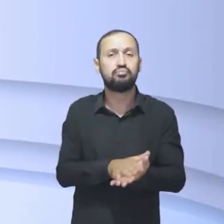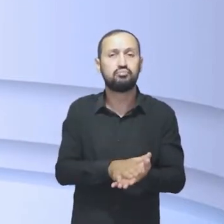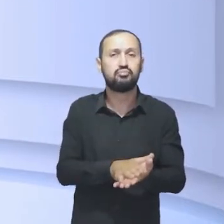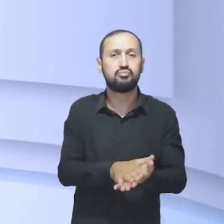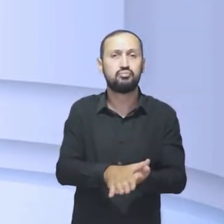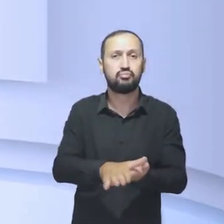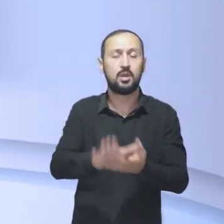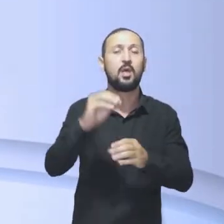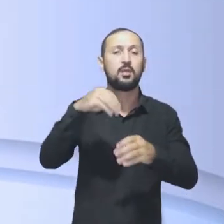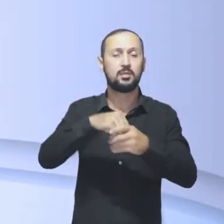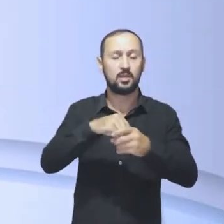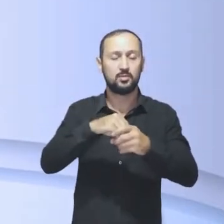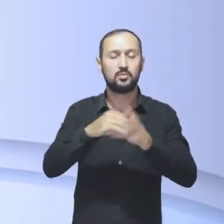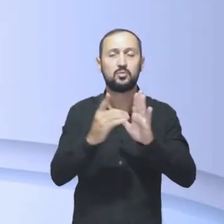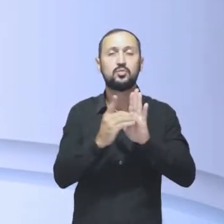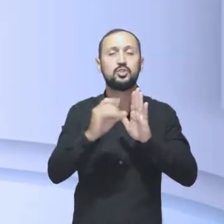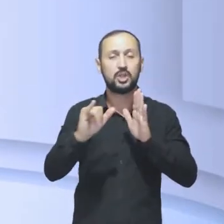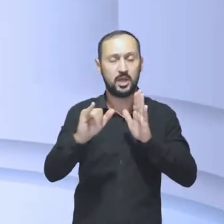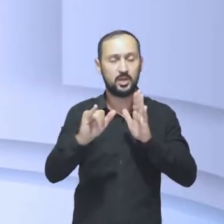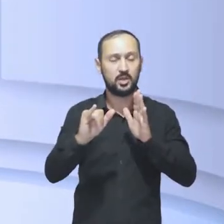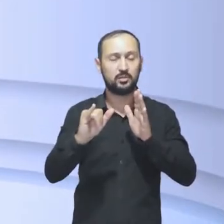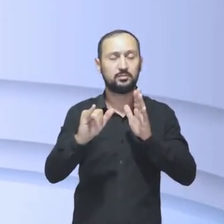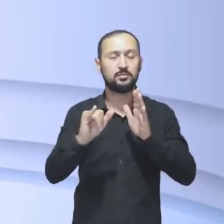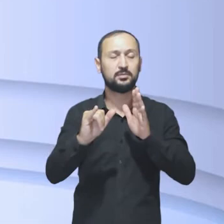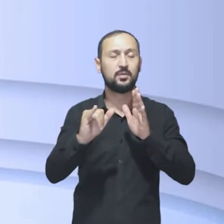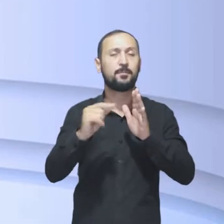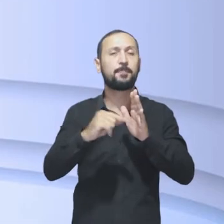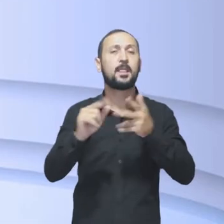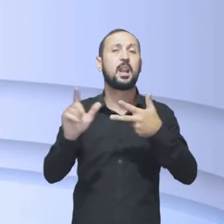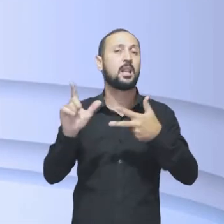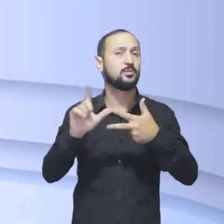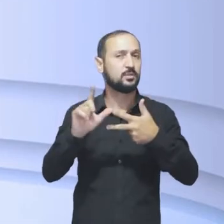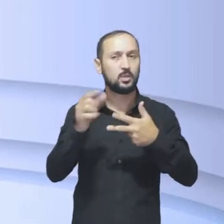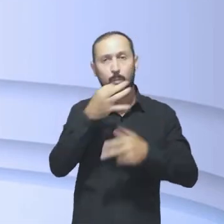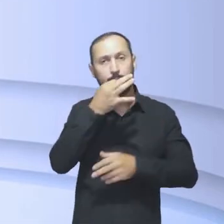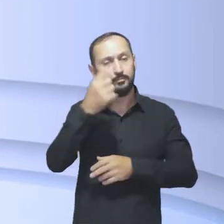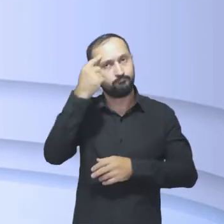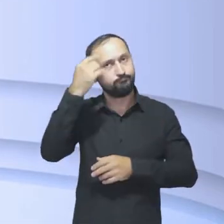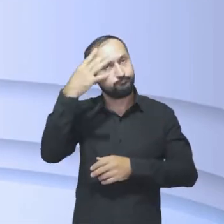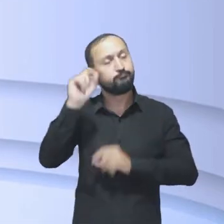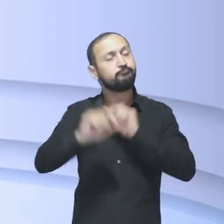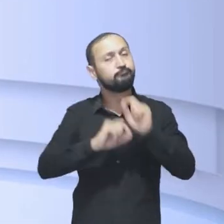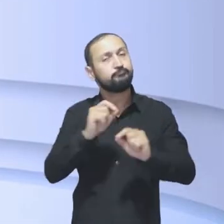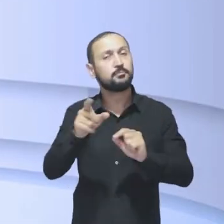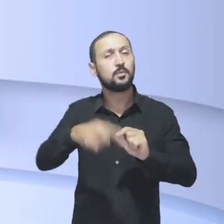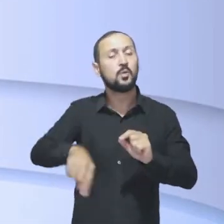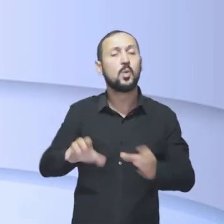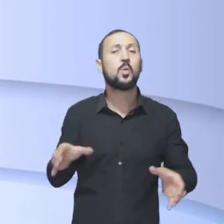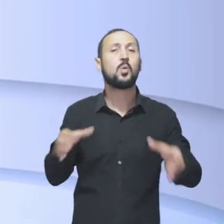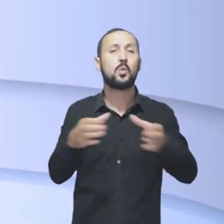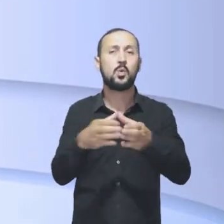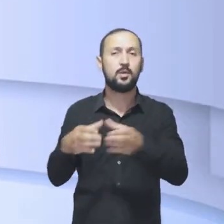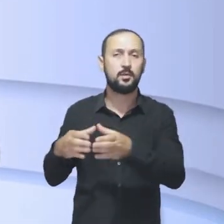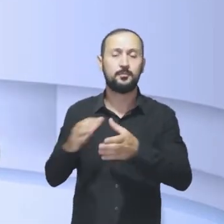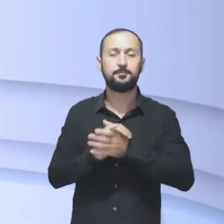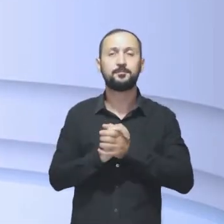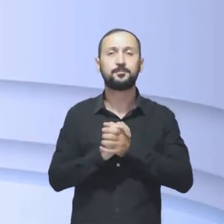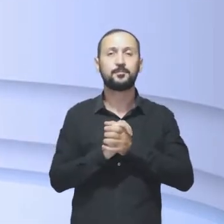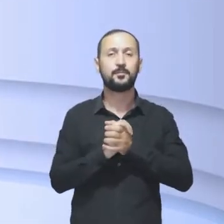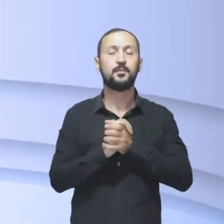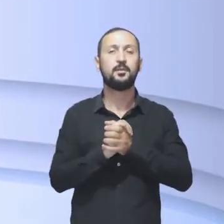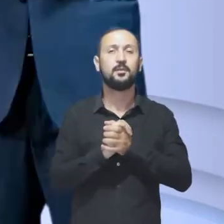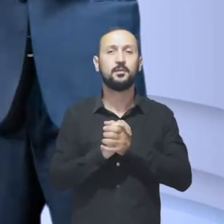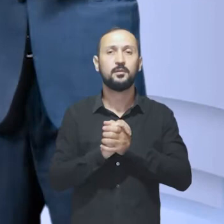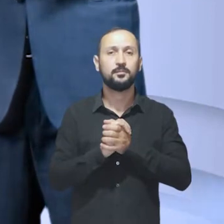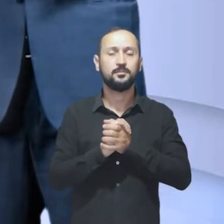conjunto de parlamentares, é possível que isso aconteça também, ela é publicizada através do nosso diário. E,